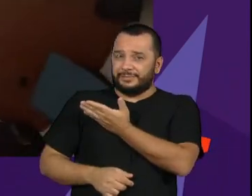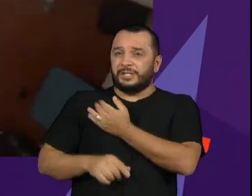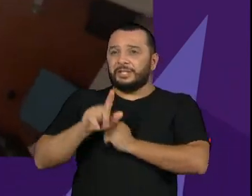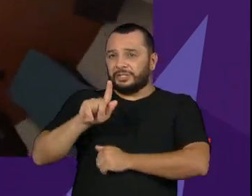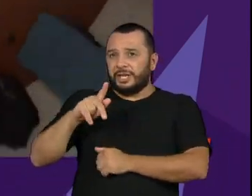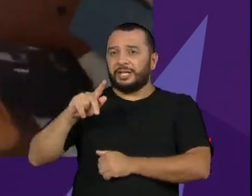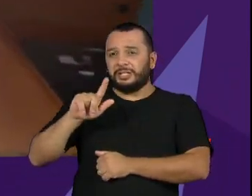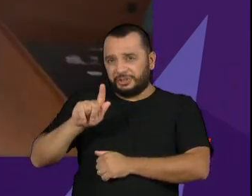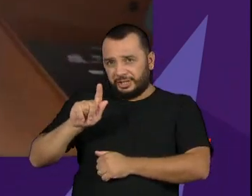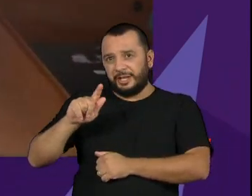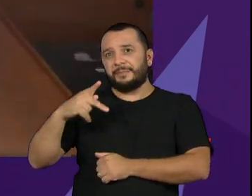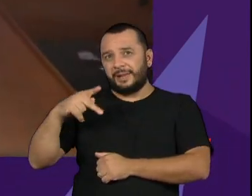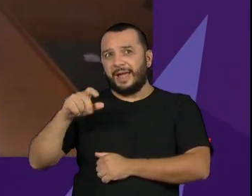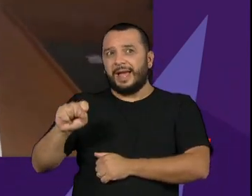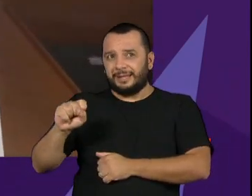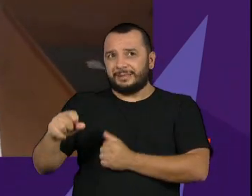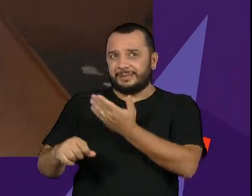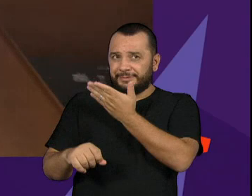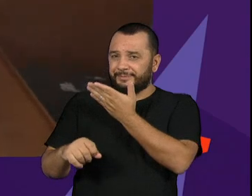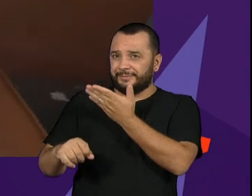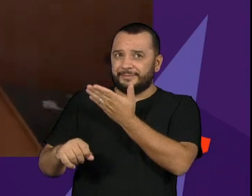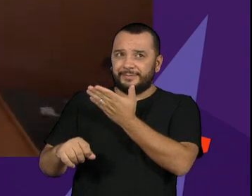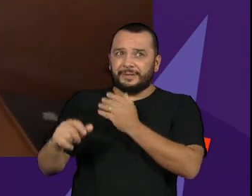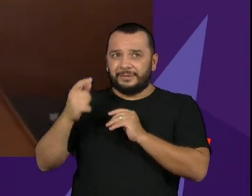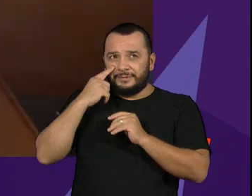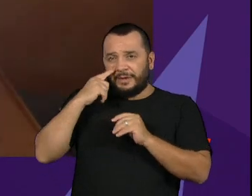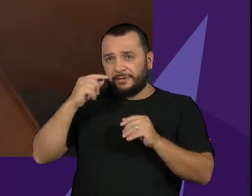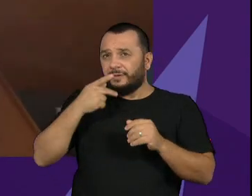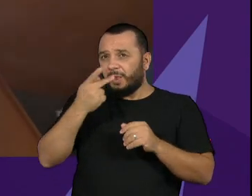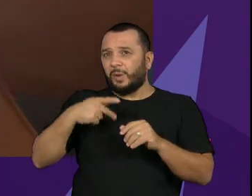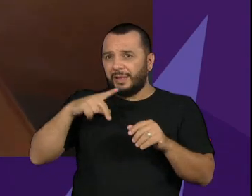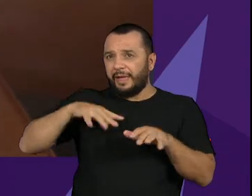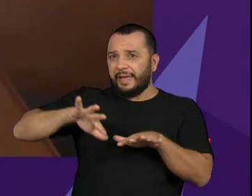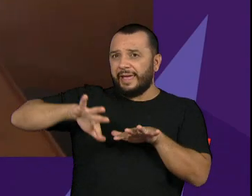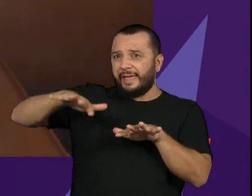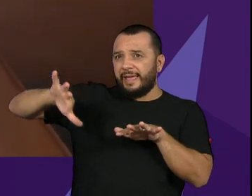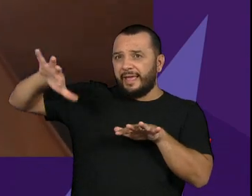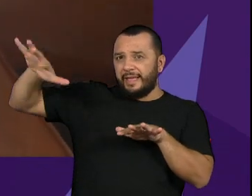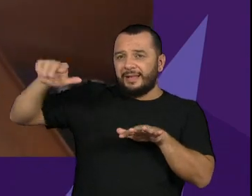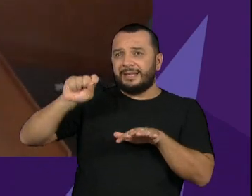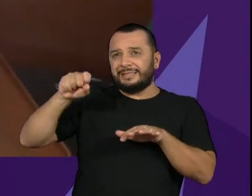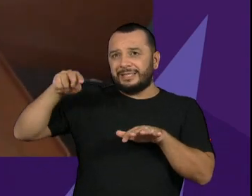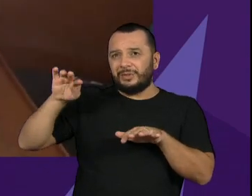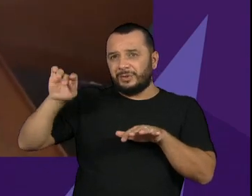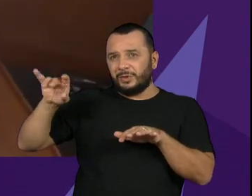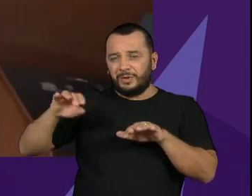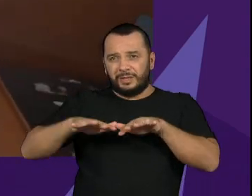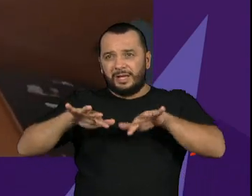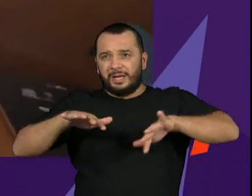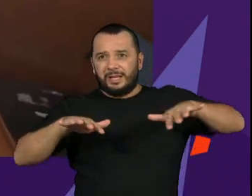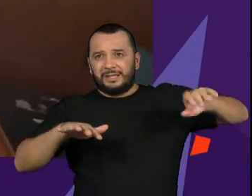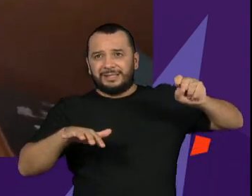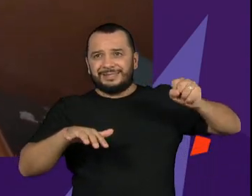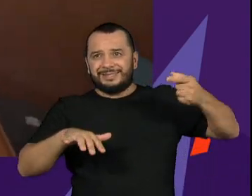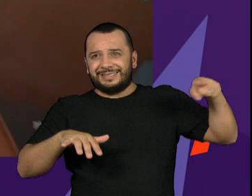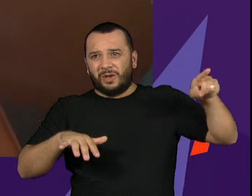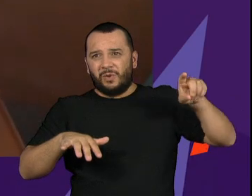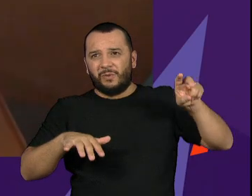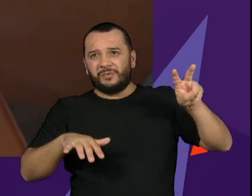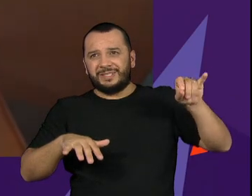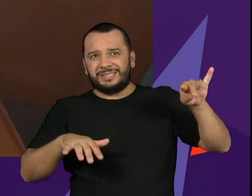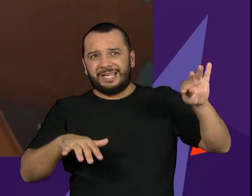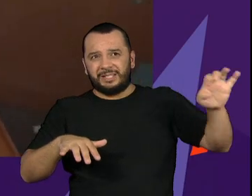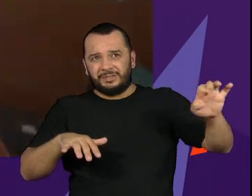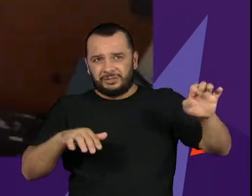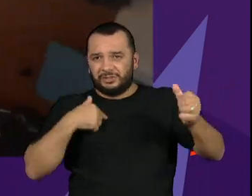Né? O nosso barco. Opa, aqui. Ilha de Santo Antão, Ilha de São Vicente. A gente